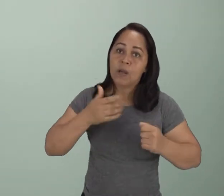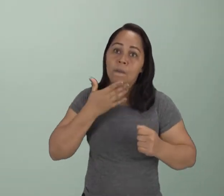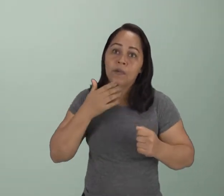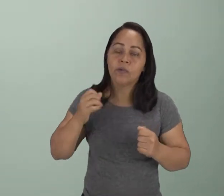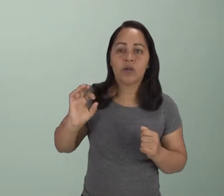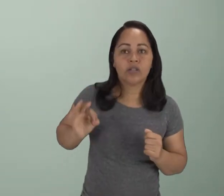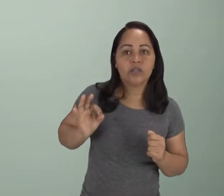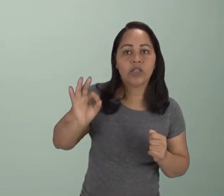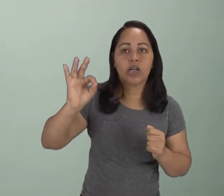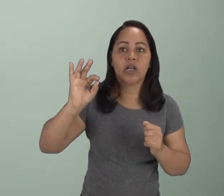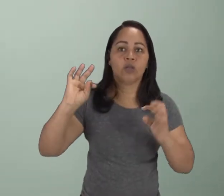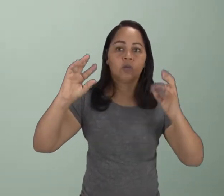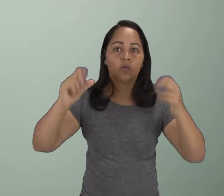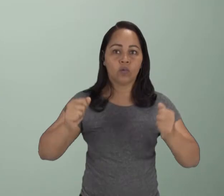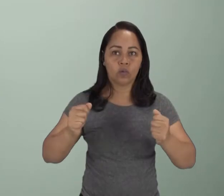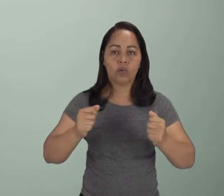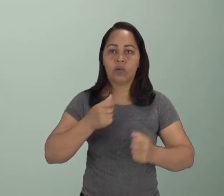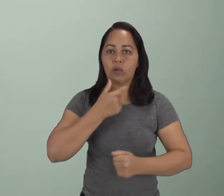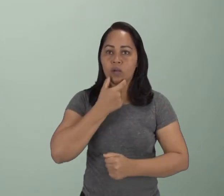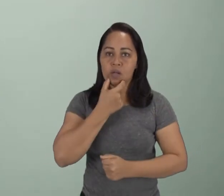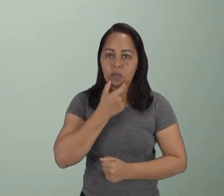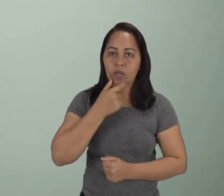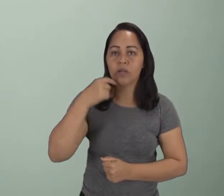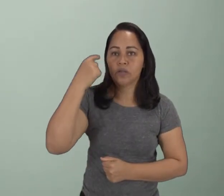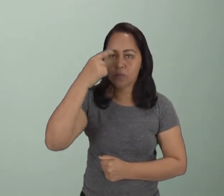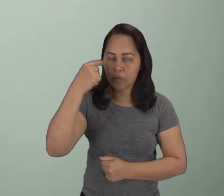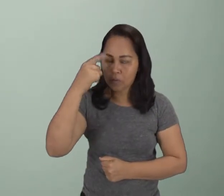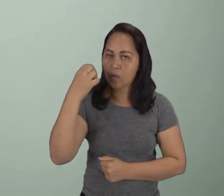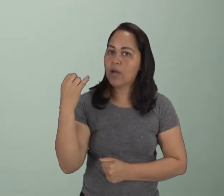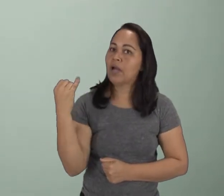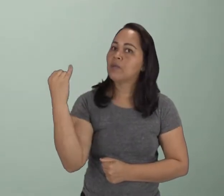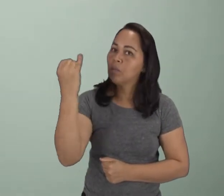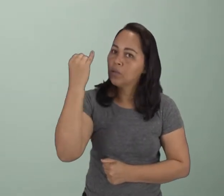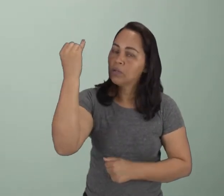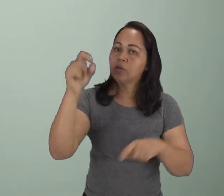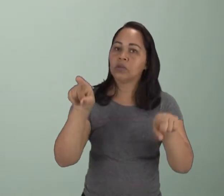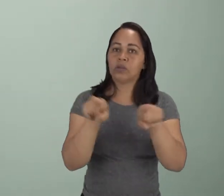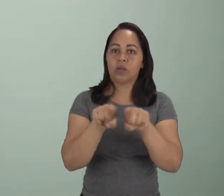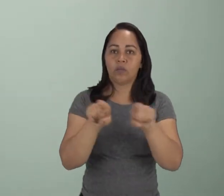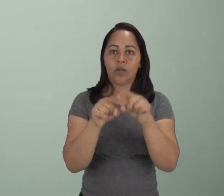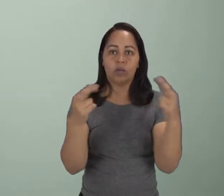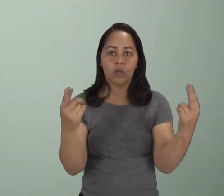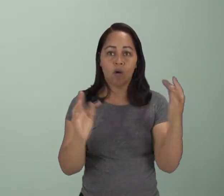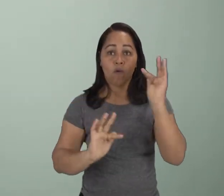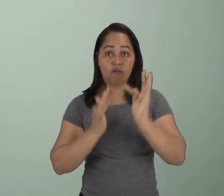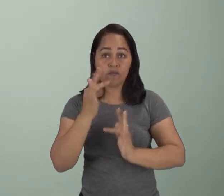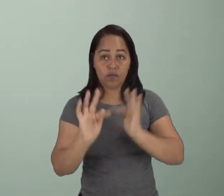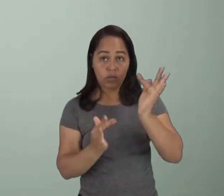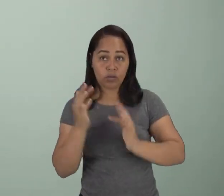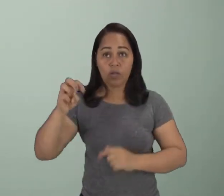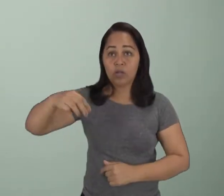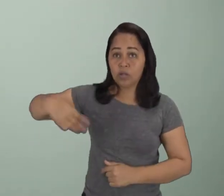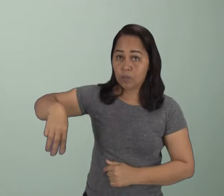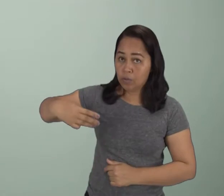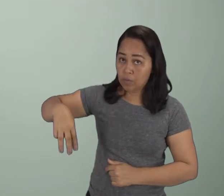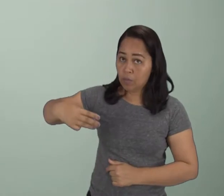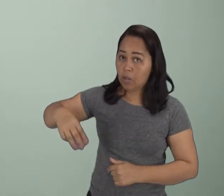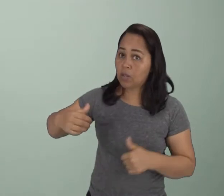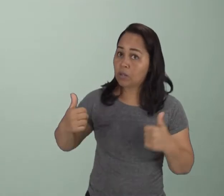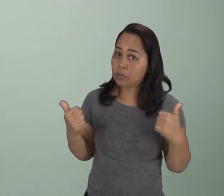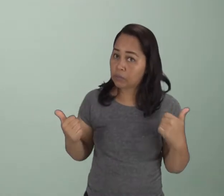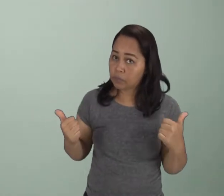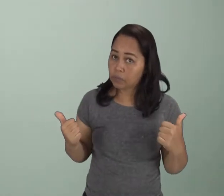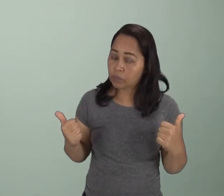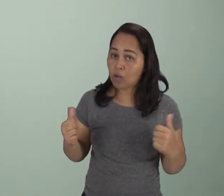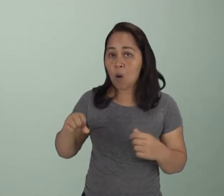língua estrangeira é tão importante quanto a prova de matemática, de física, é importante dentro dessa perspectiva. Bom,